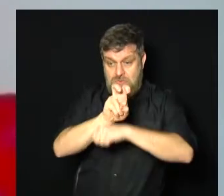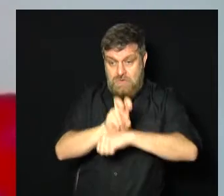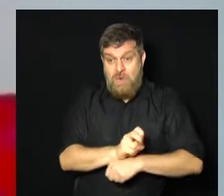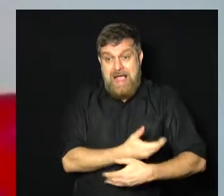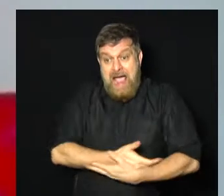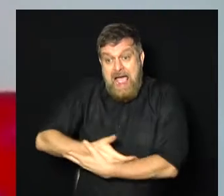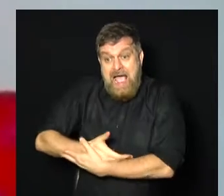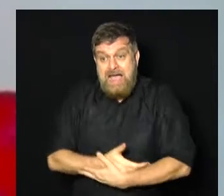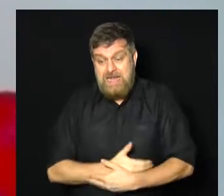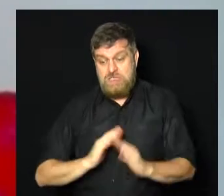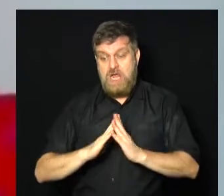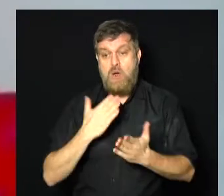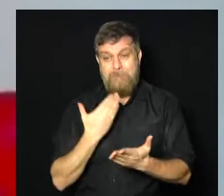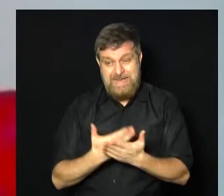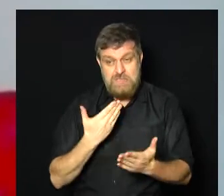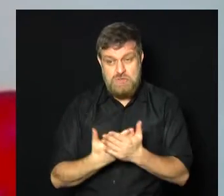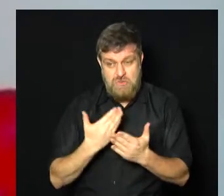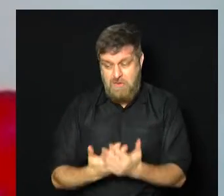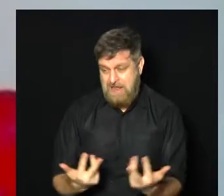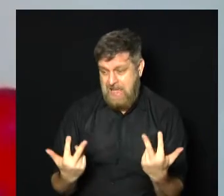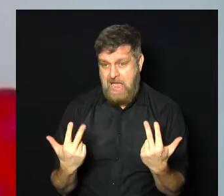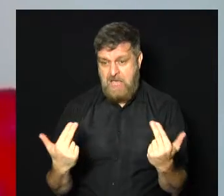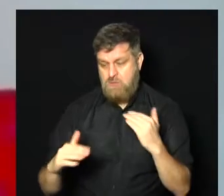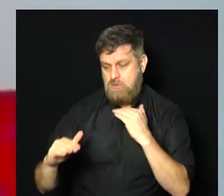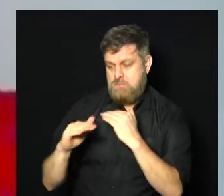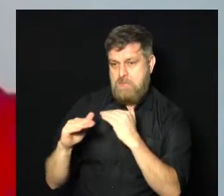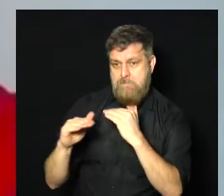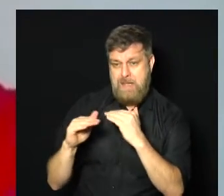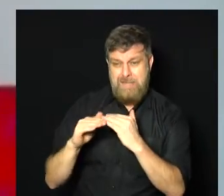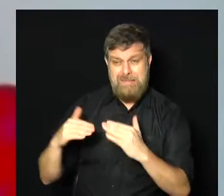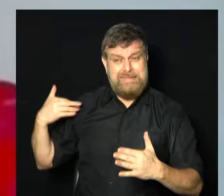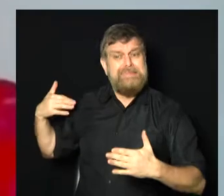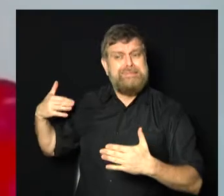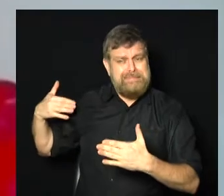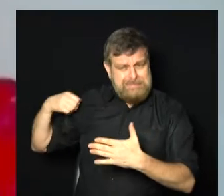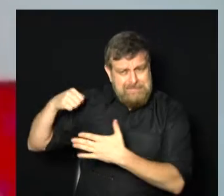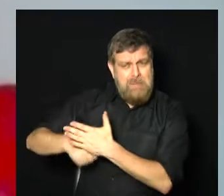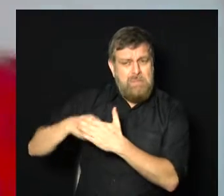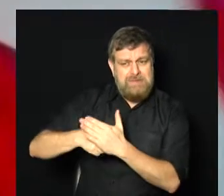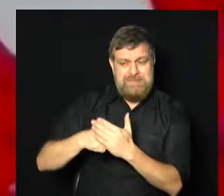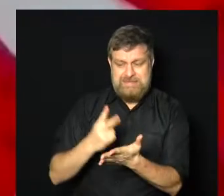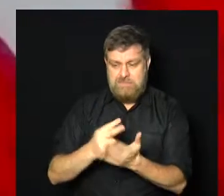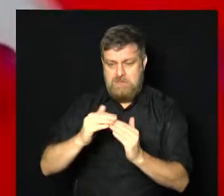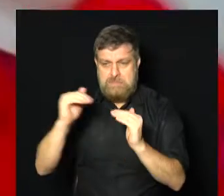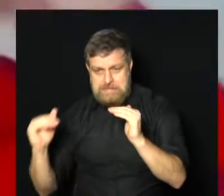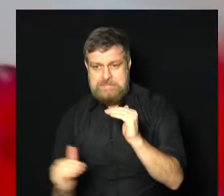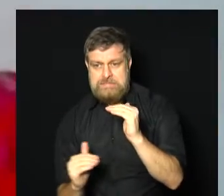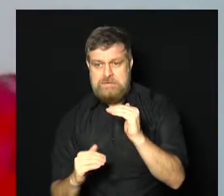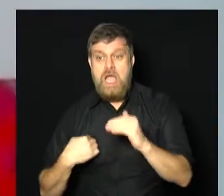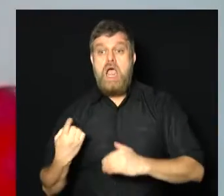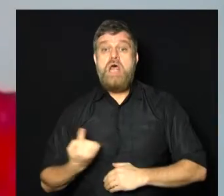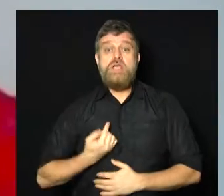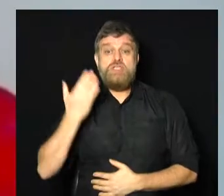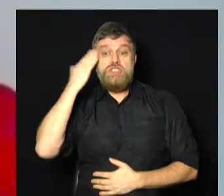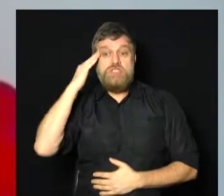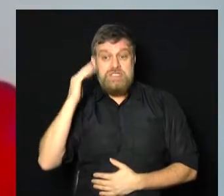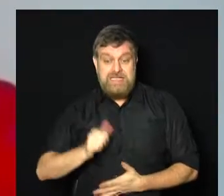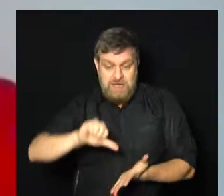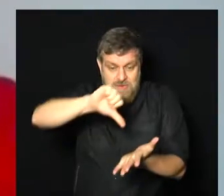escola, mas ela teve que percorrer um caminho muito longo até chegar nesse patamar de escola. Então, assim, nós compreendemos os nossos centros de educação